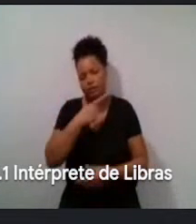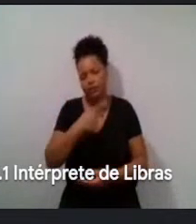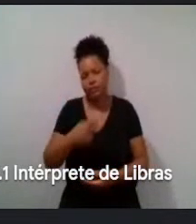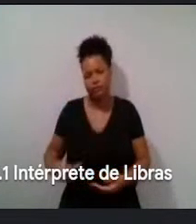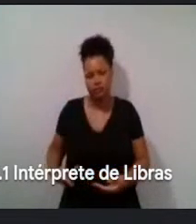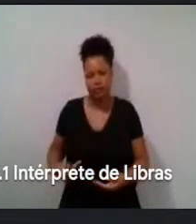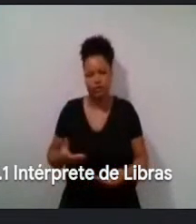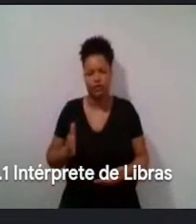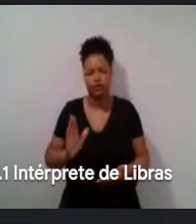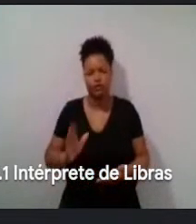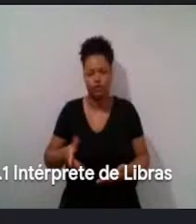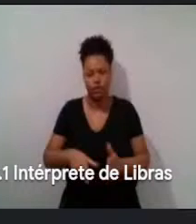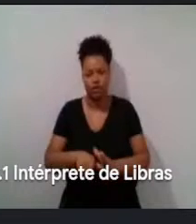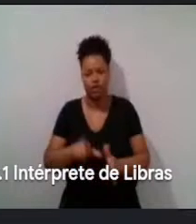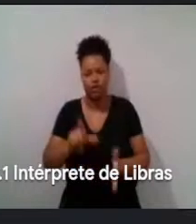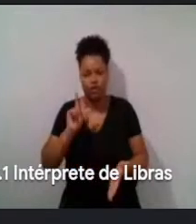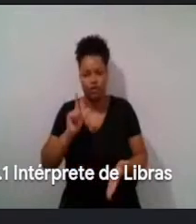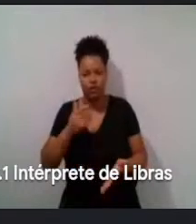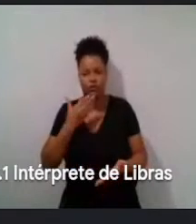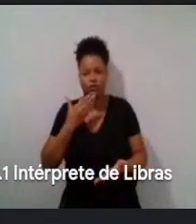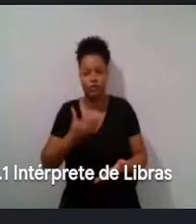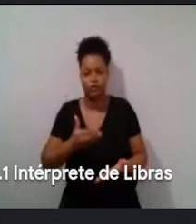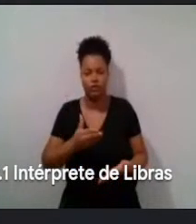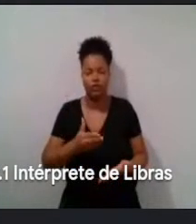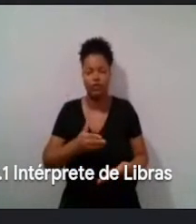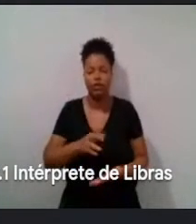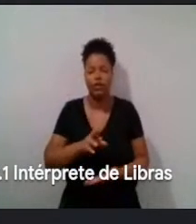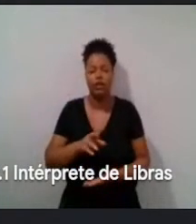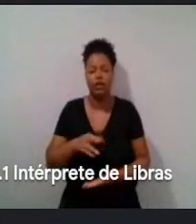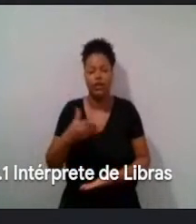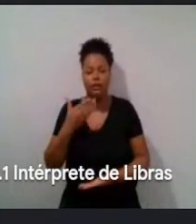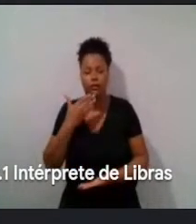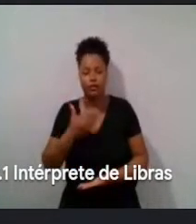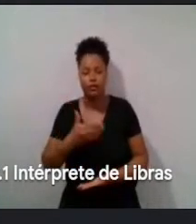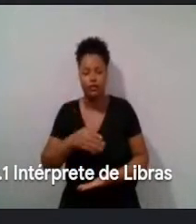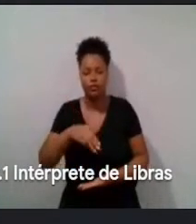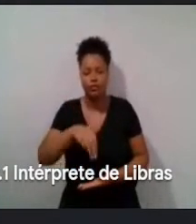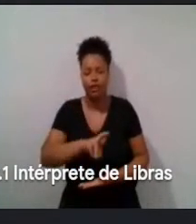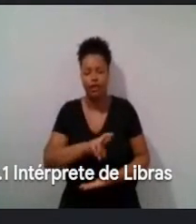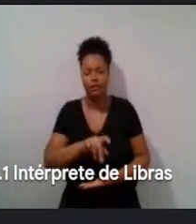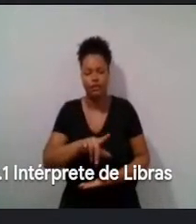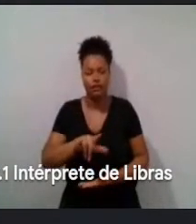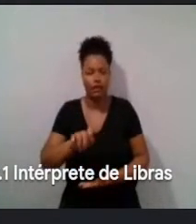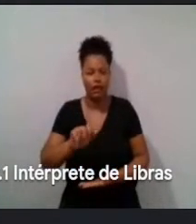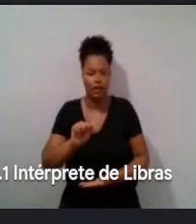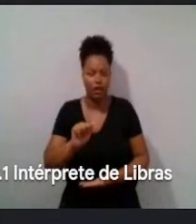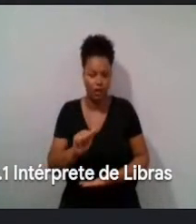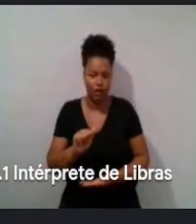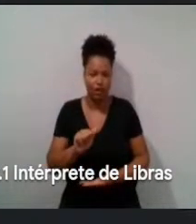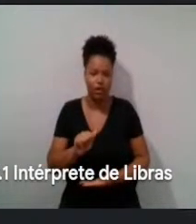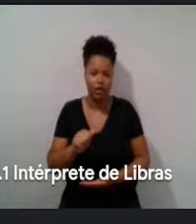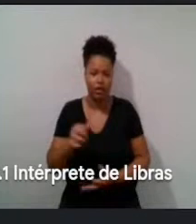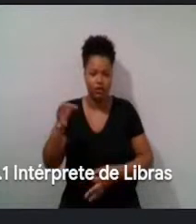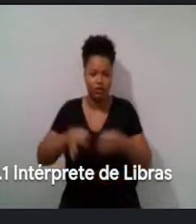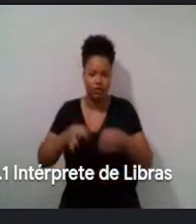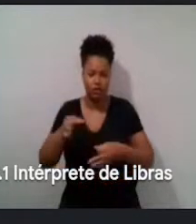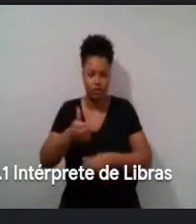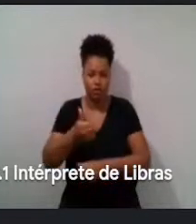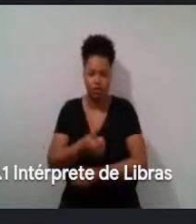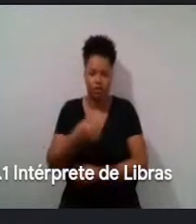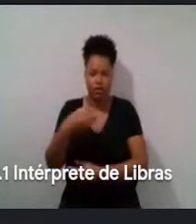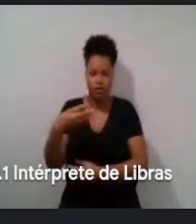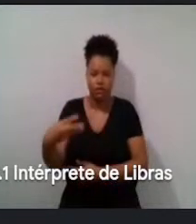uma solicitação visando a requisição de Marcileia Olímpio da Luz, vinda do juízo da 13ª Zona Eleitoral